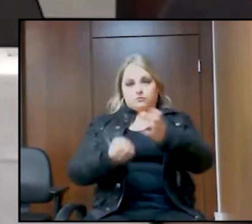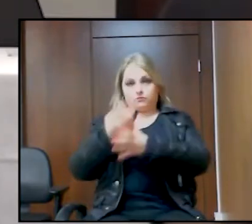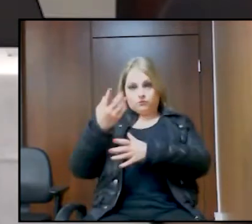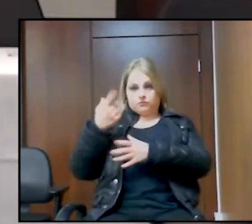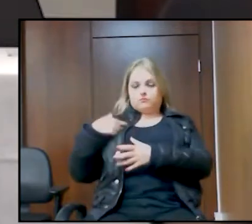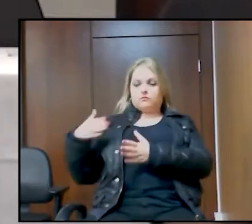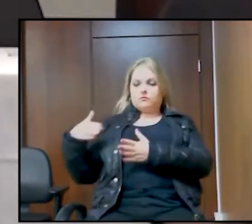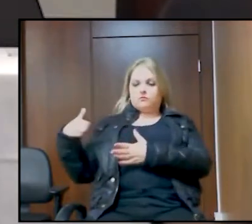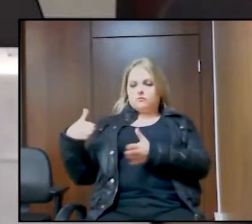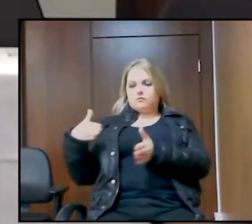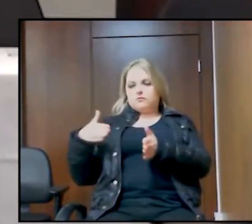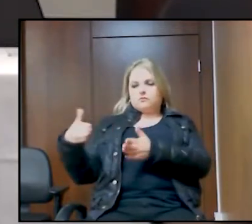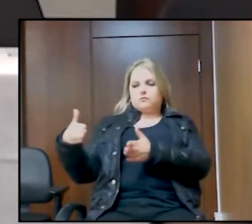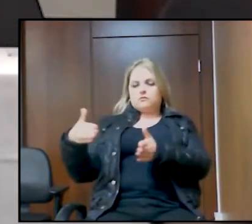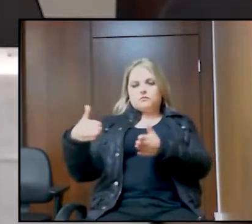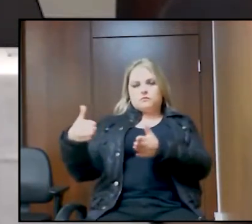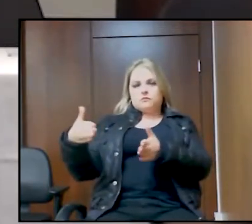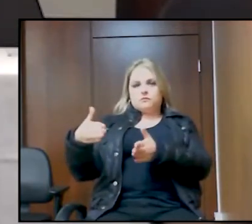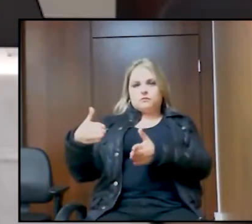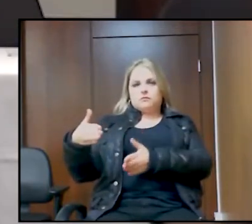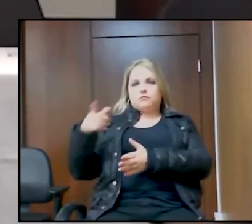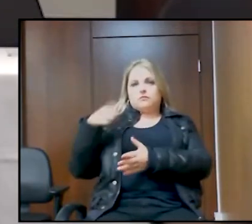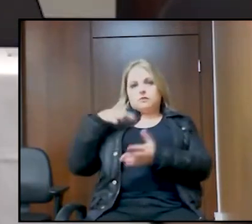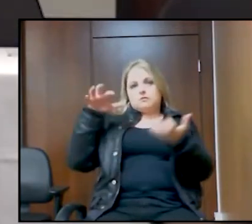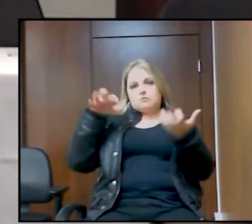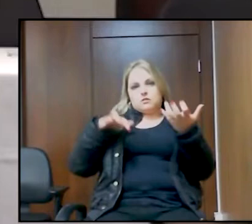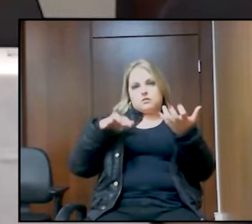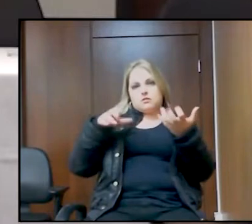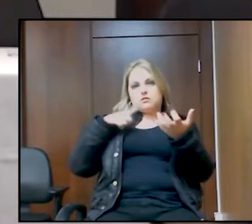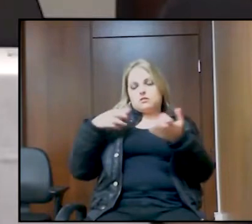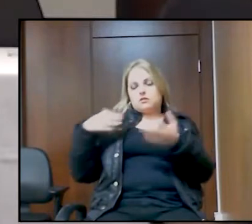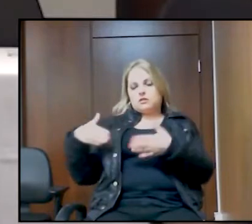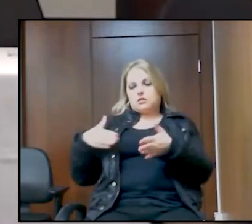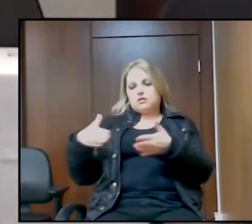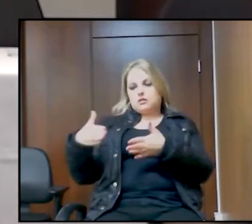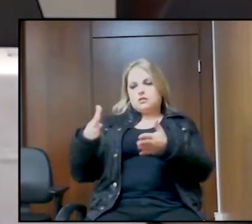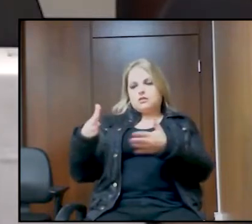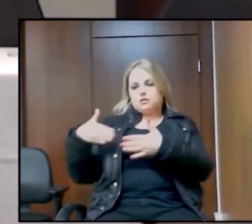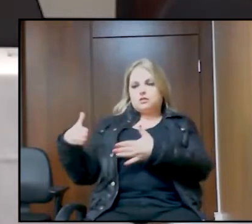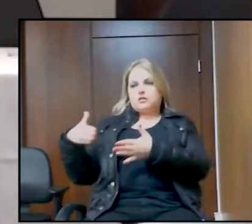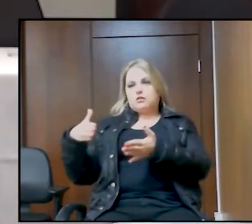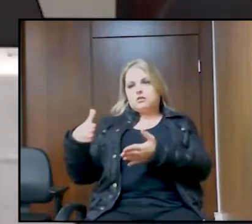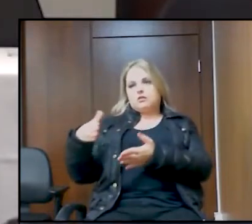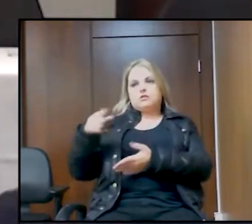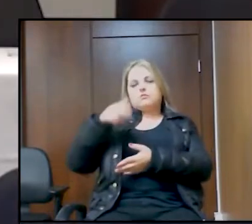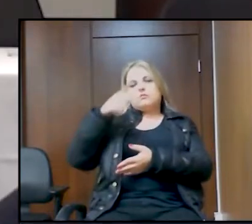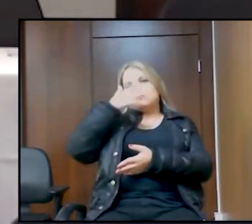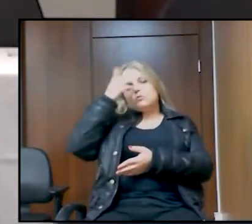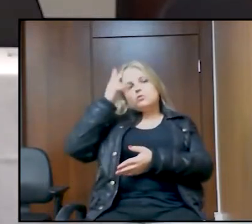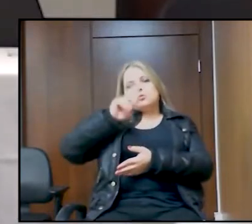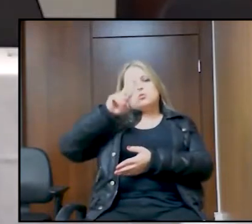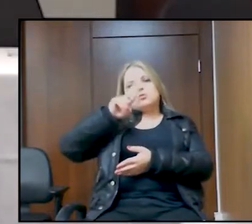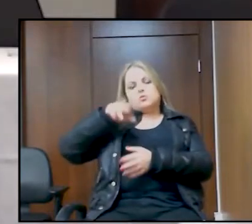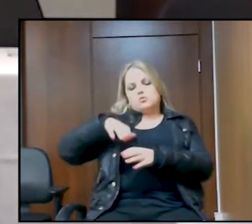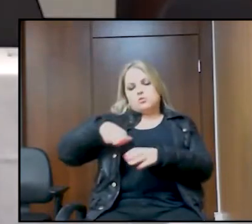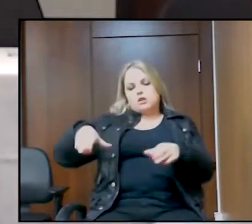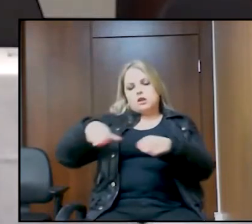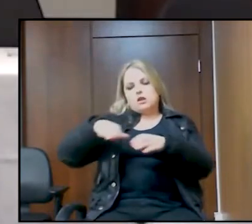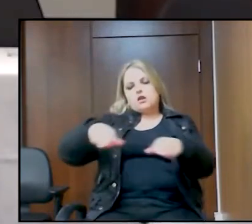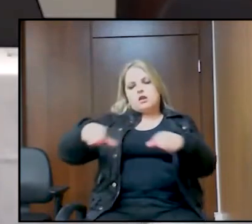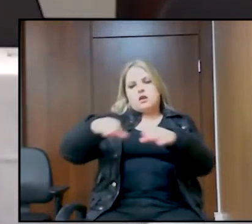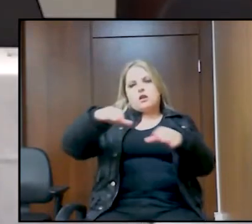por cima, né? É cheio de trilhas alternativas, porque ninguém usa as calçadas, né? Então você vê o gramado